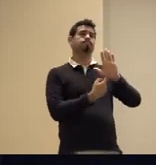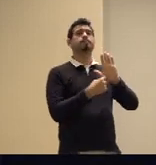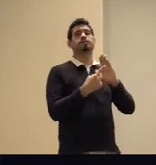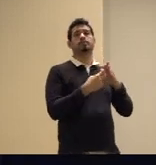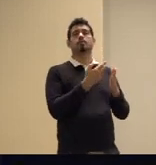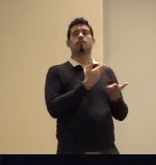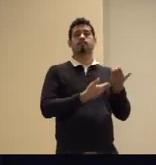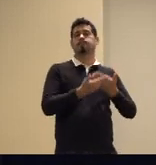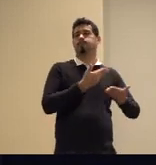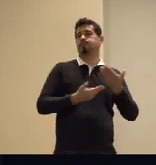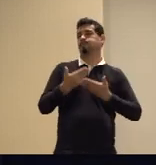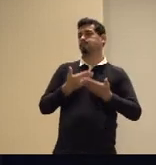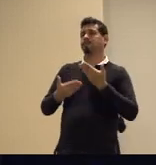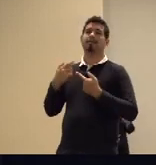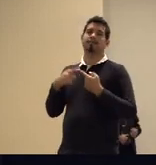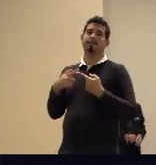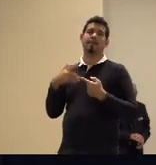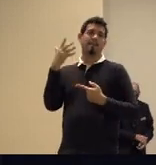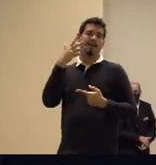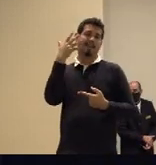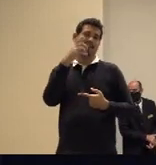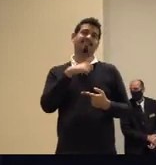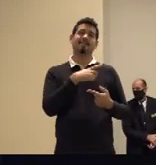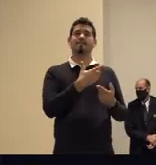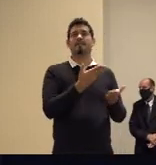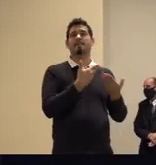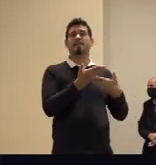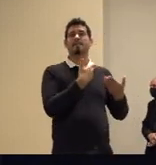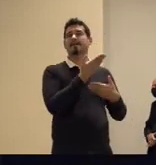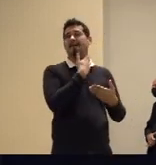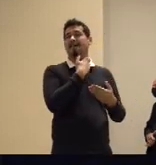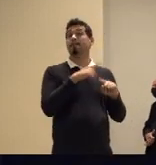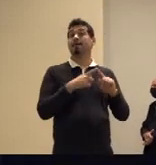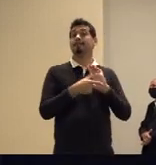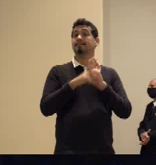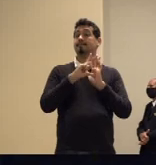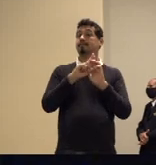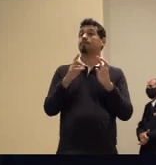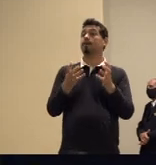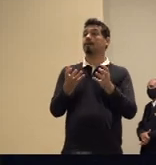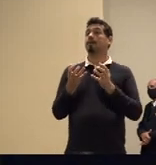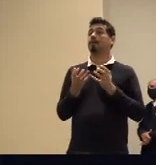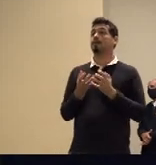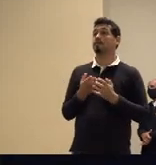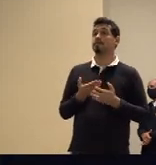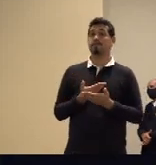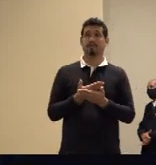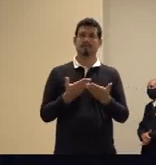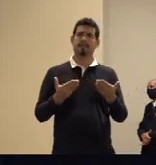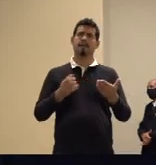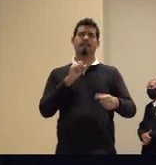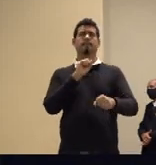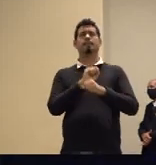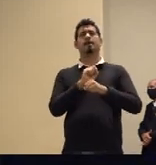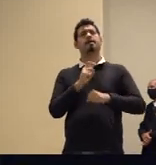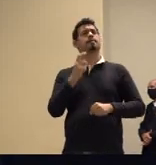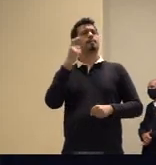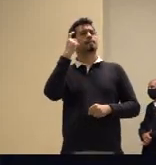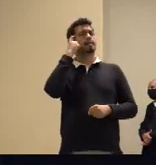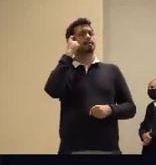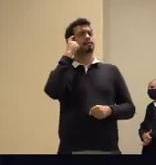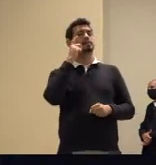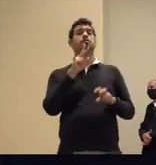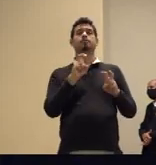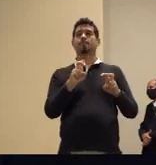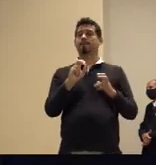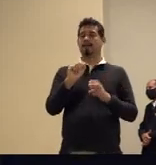discutir. Aqui não tem palestra, tem conversa. Mas antes de iniciar a conversa, eu gostaria que vocês refletissem a partir do que a